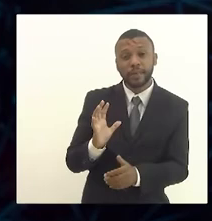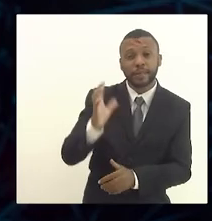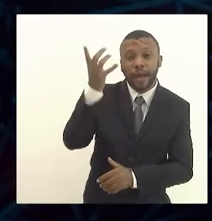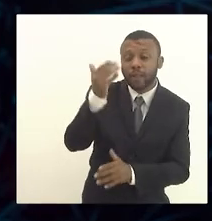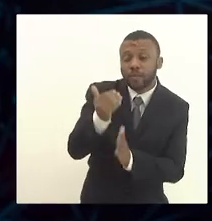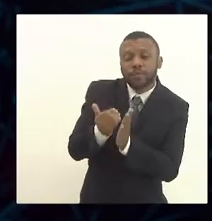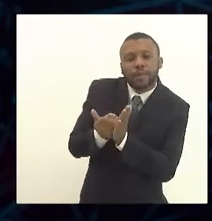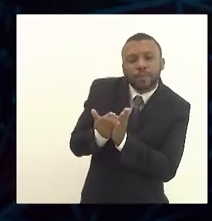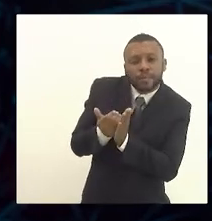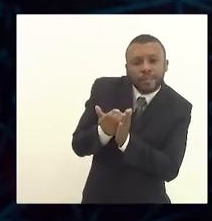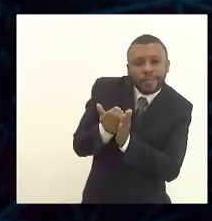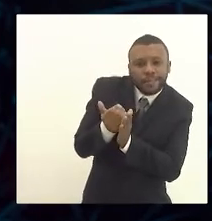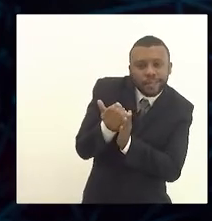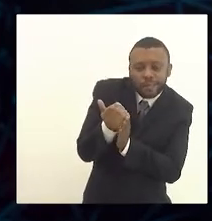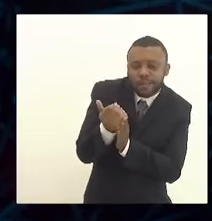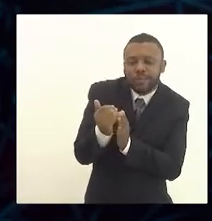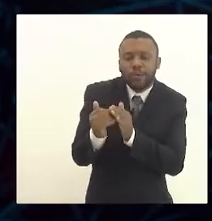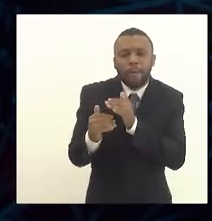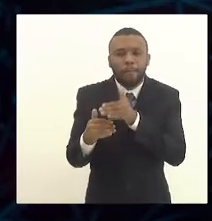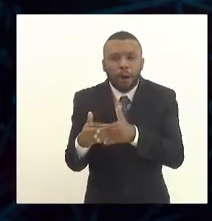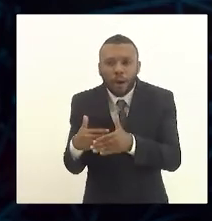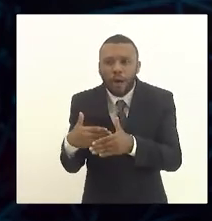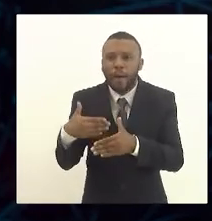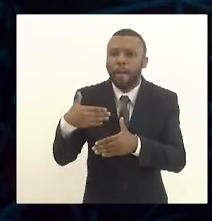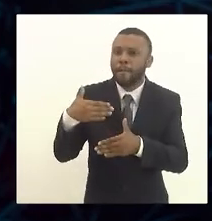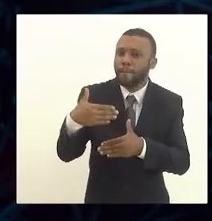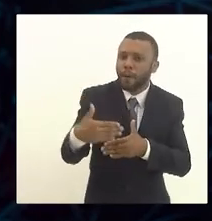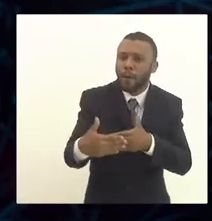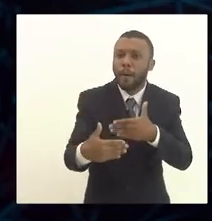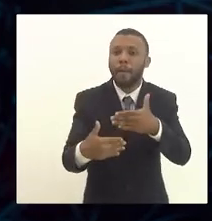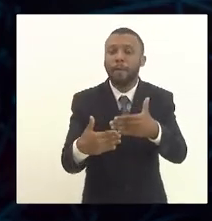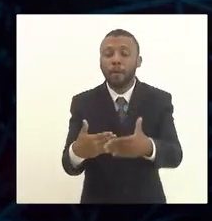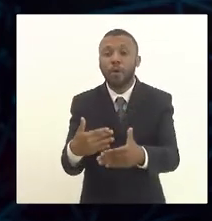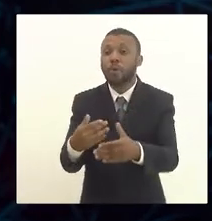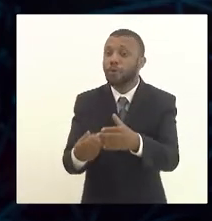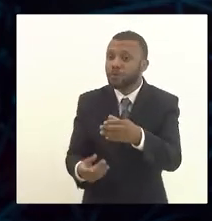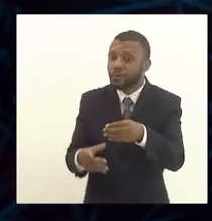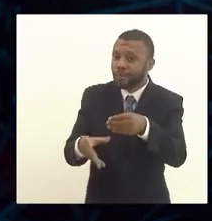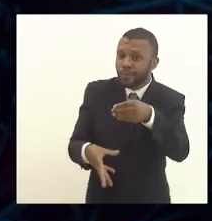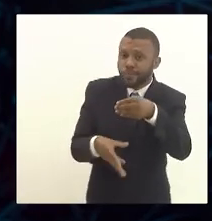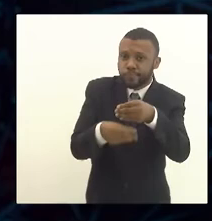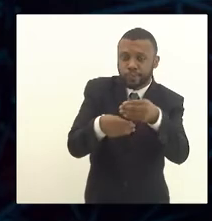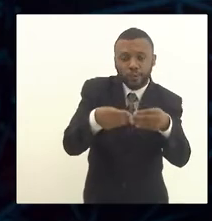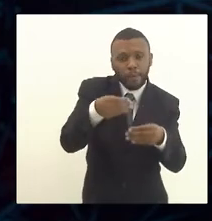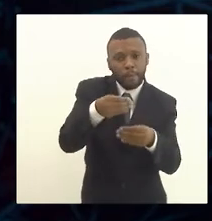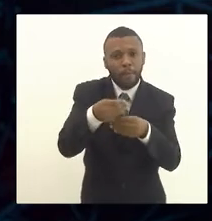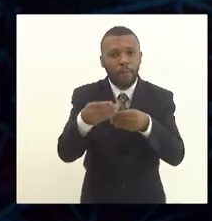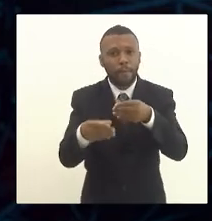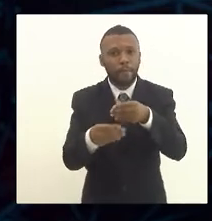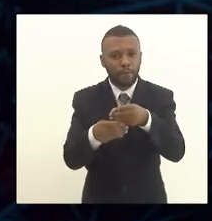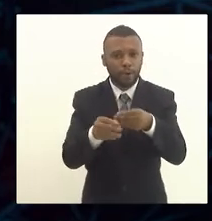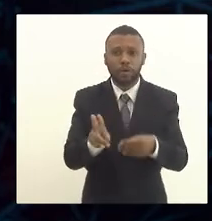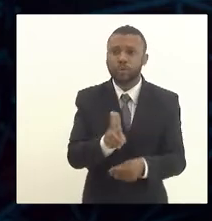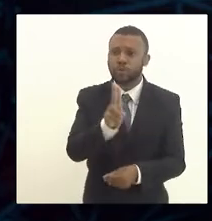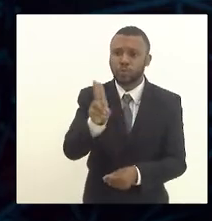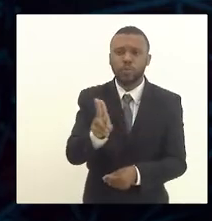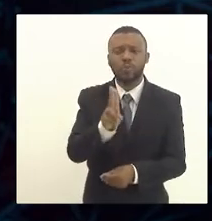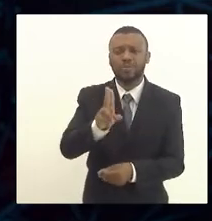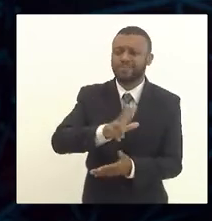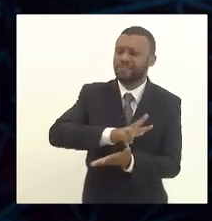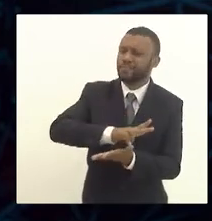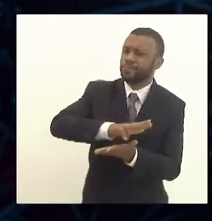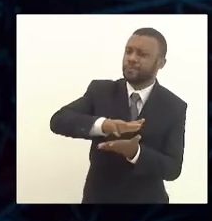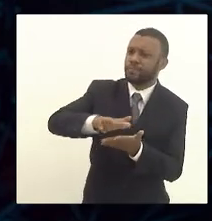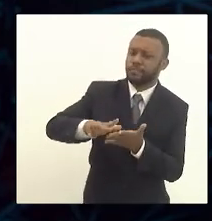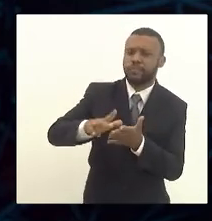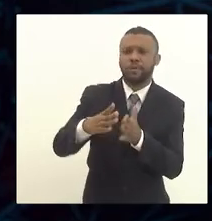Nós temos, quando acrescidos esses elementos de uso multifinalitário da iluminação, um